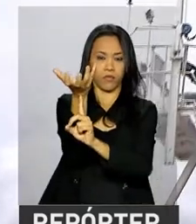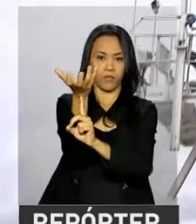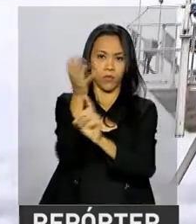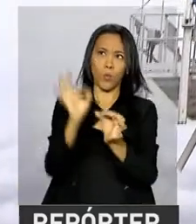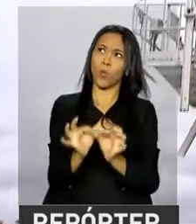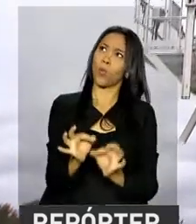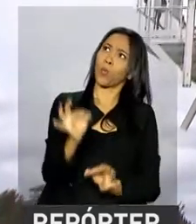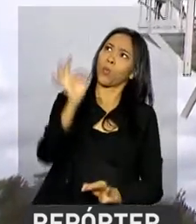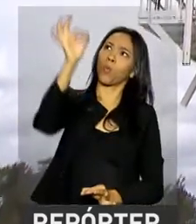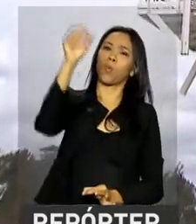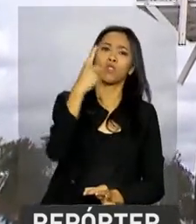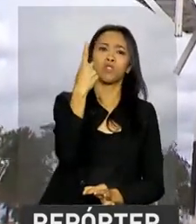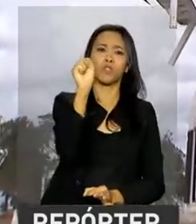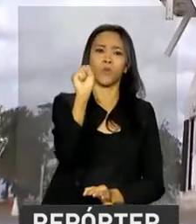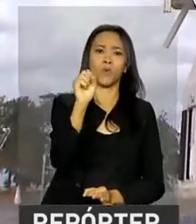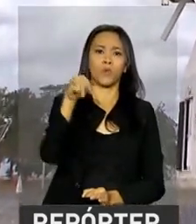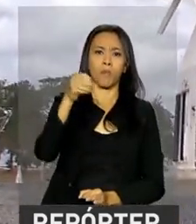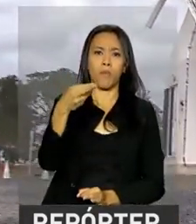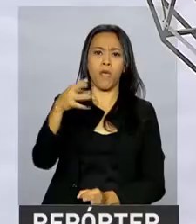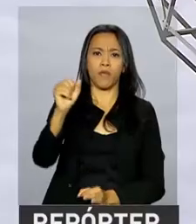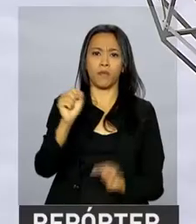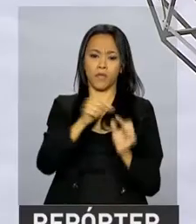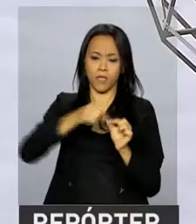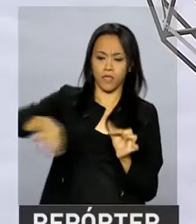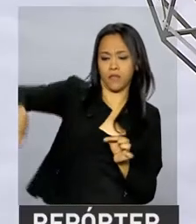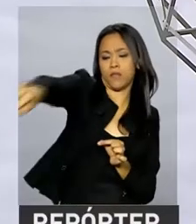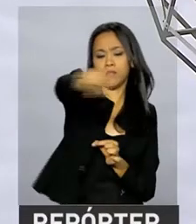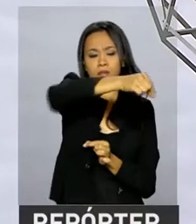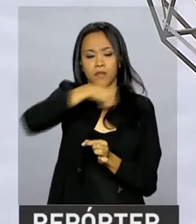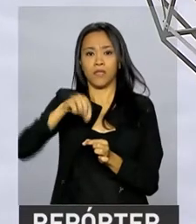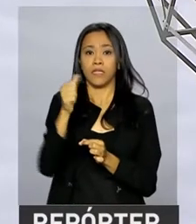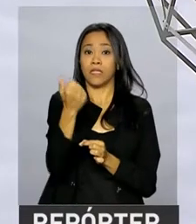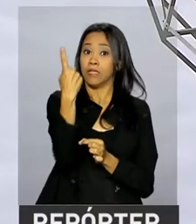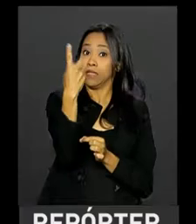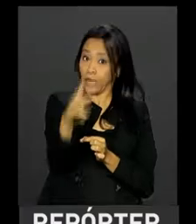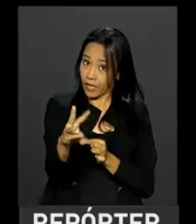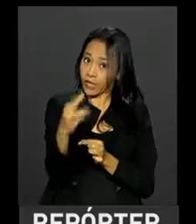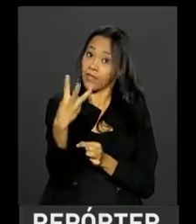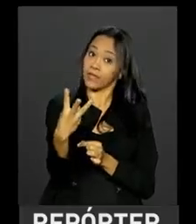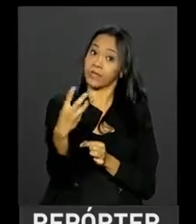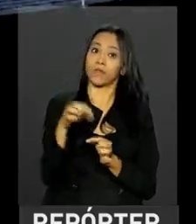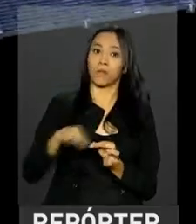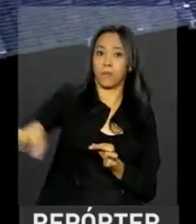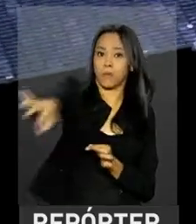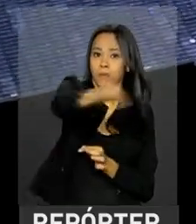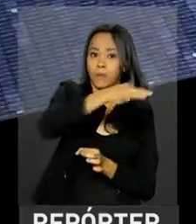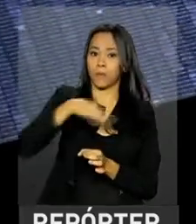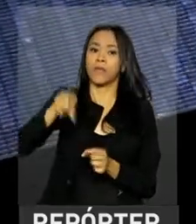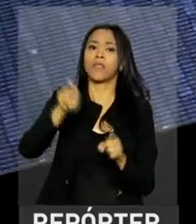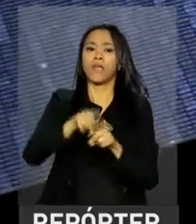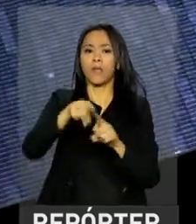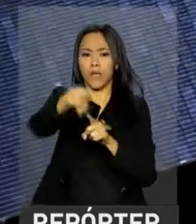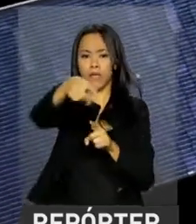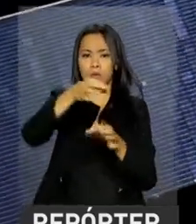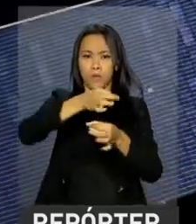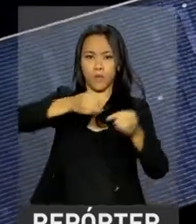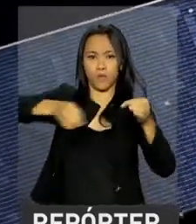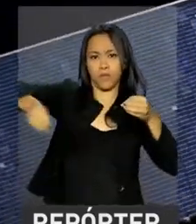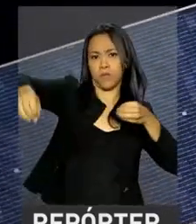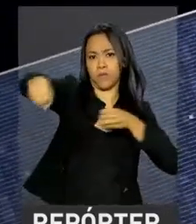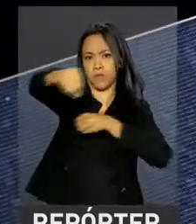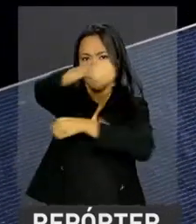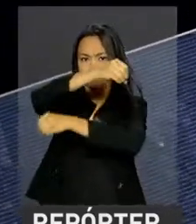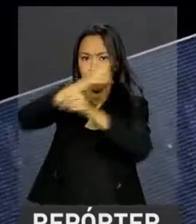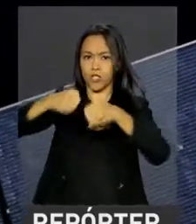metros de altura e 13 de diâmetro, que controla o equipamento. Os painéis solares do SGDC